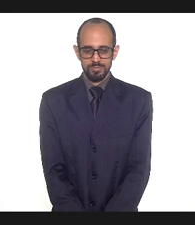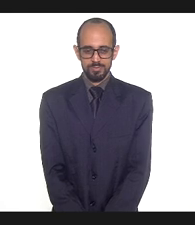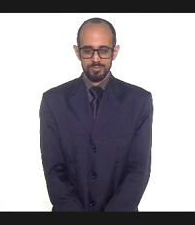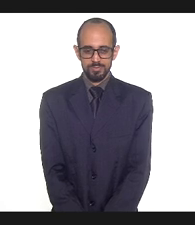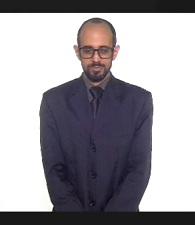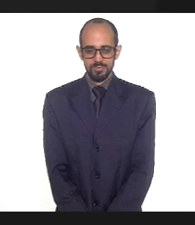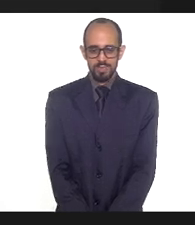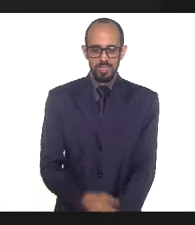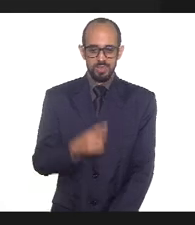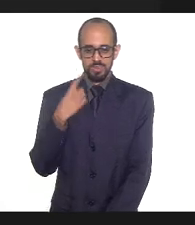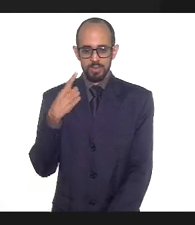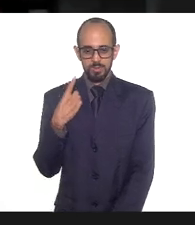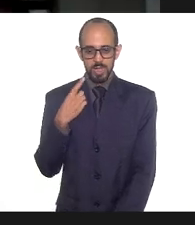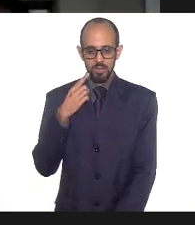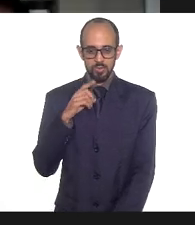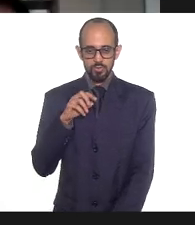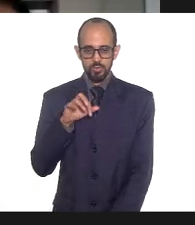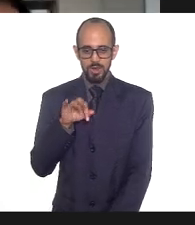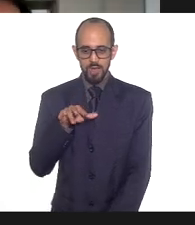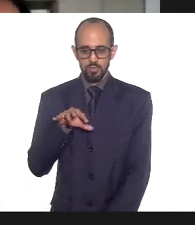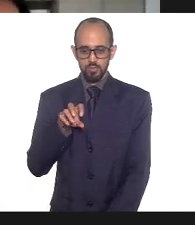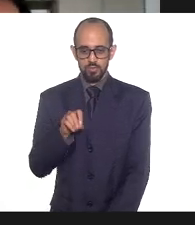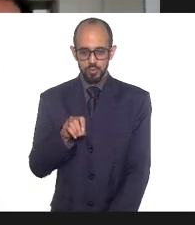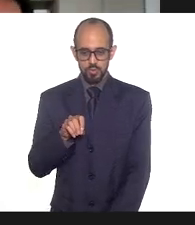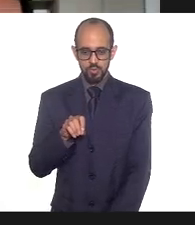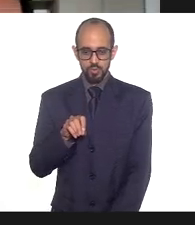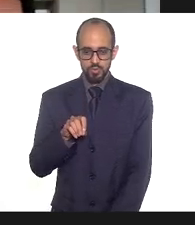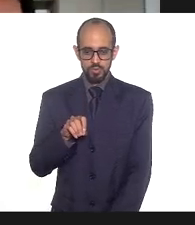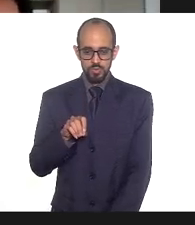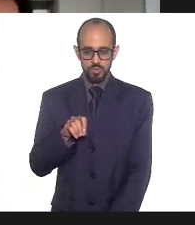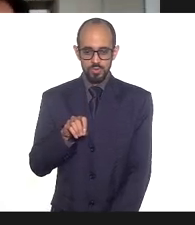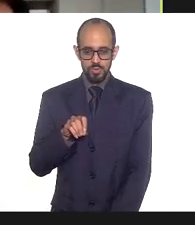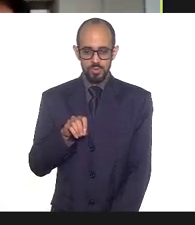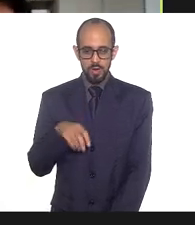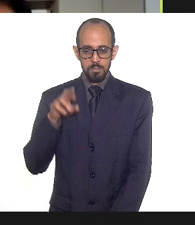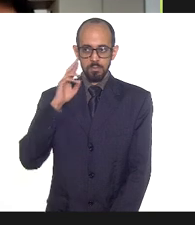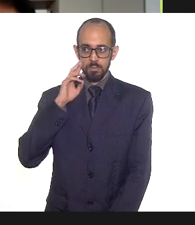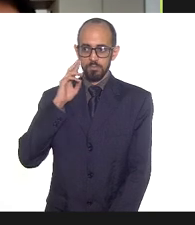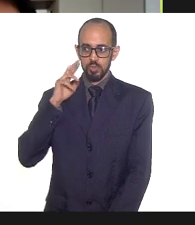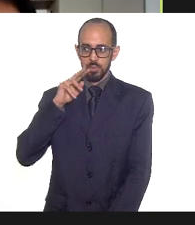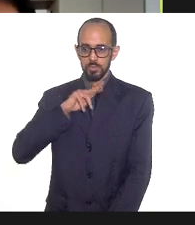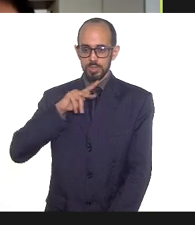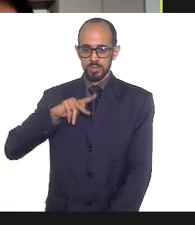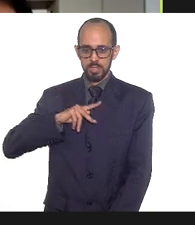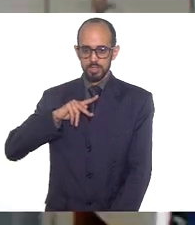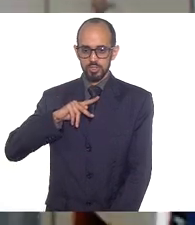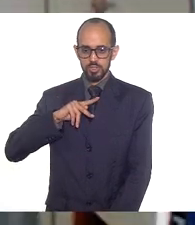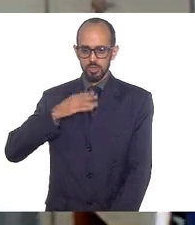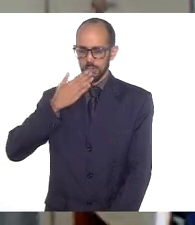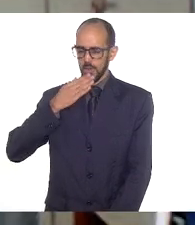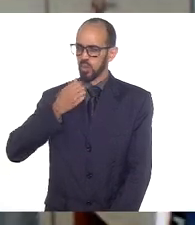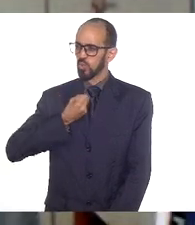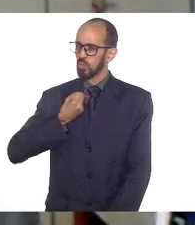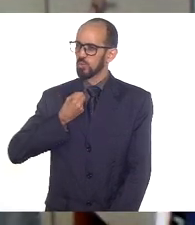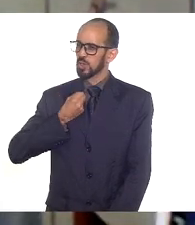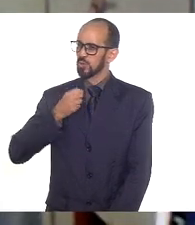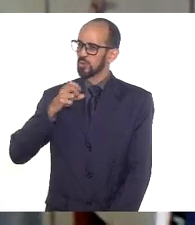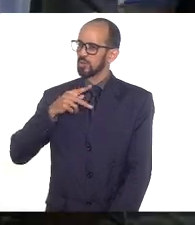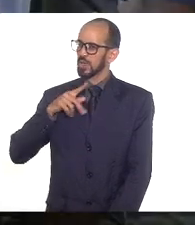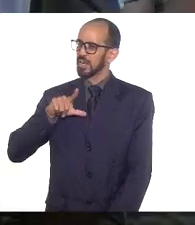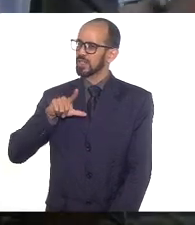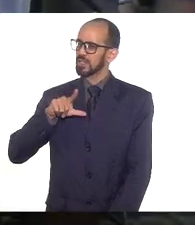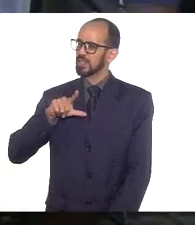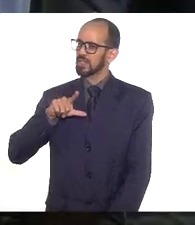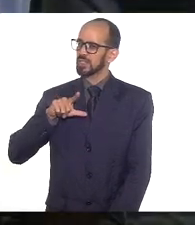o resultado Flávio serafini MA é de presentes número de projeto favor